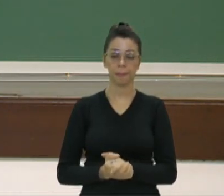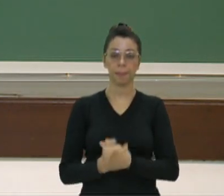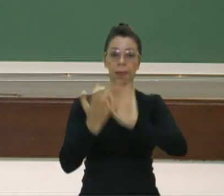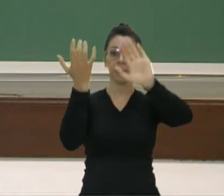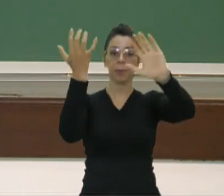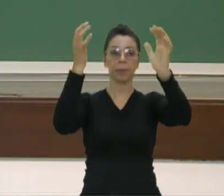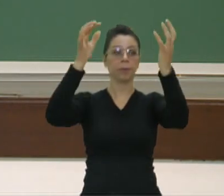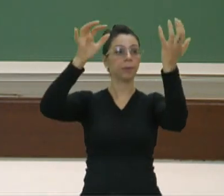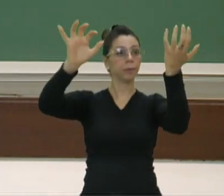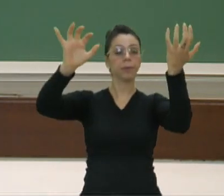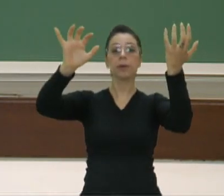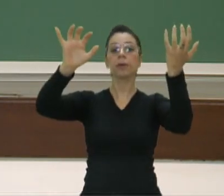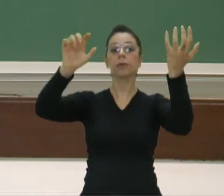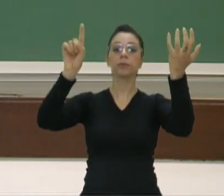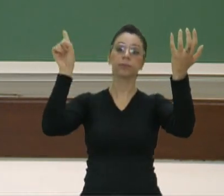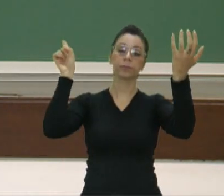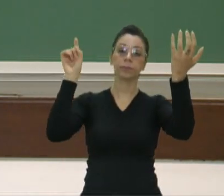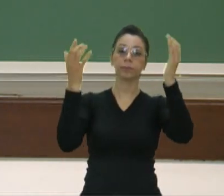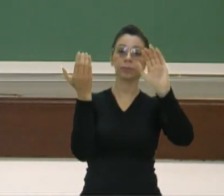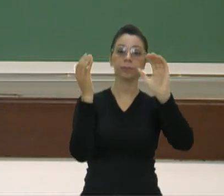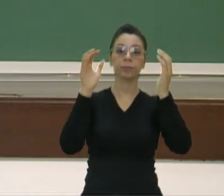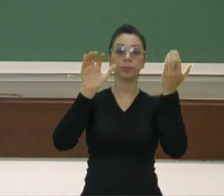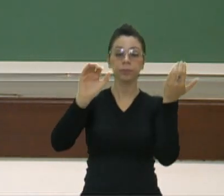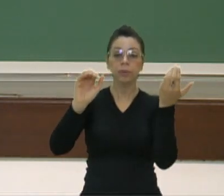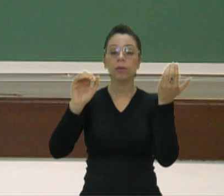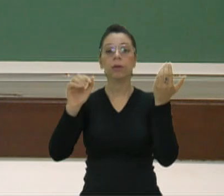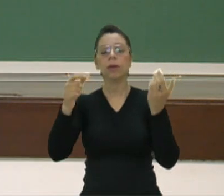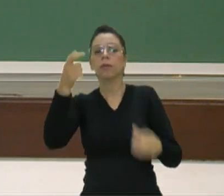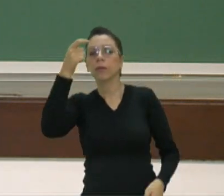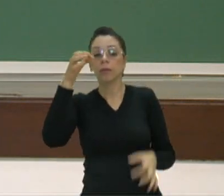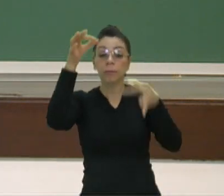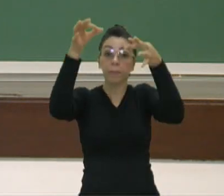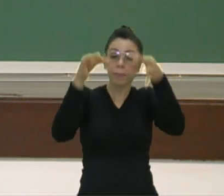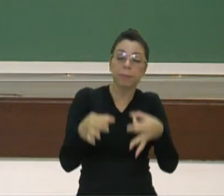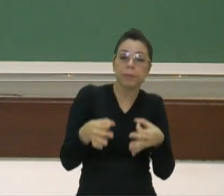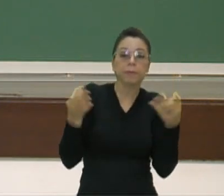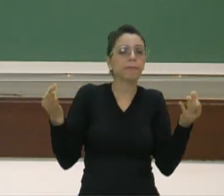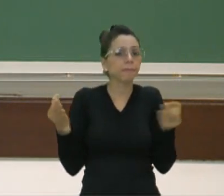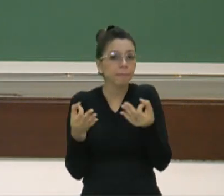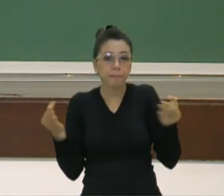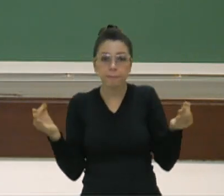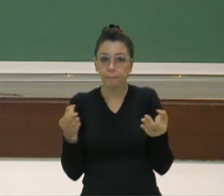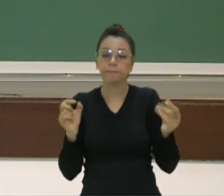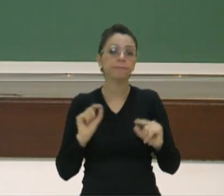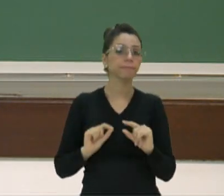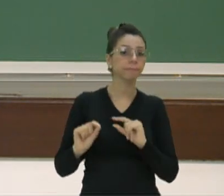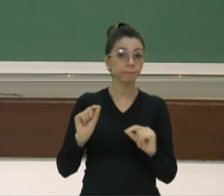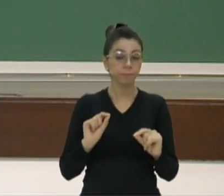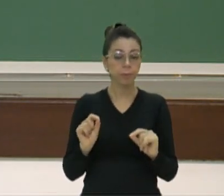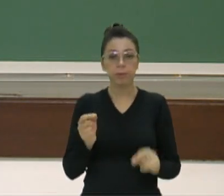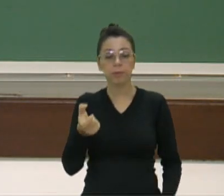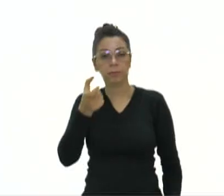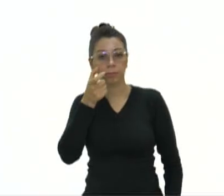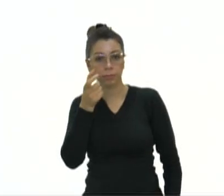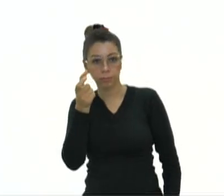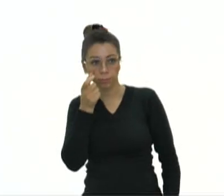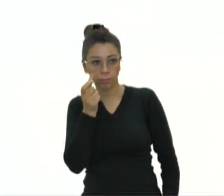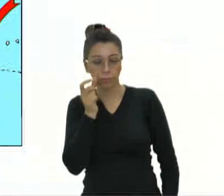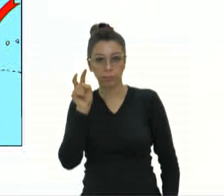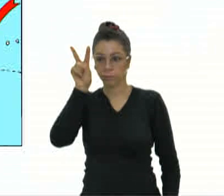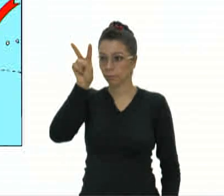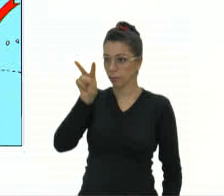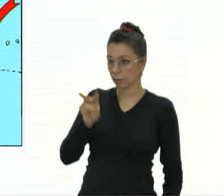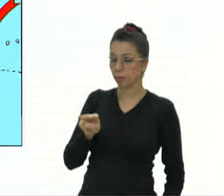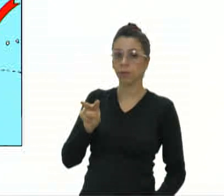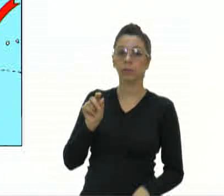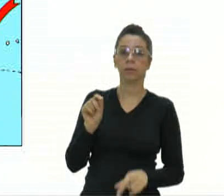clima. Não vale aqui, neste momento, ter a noção exata e pontual. O que nós temos que observar quando olhamos o